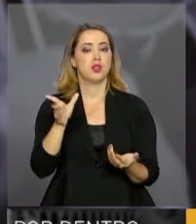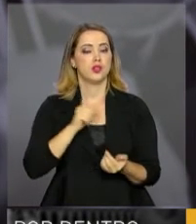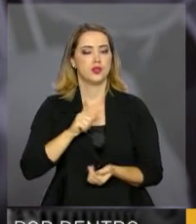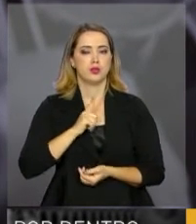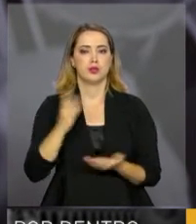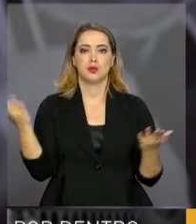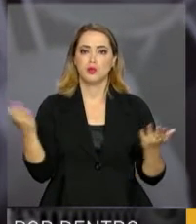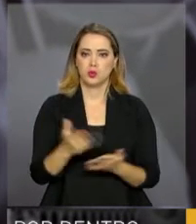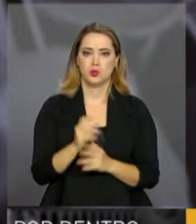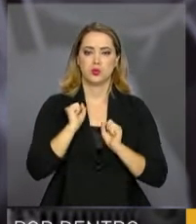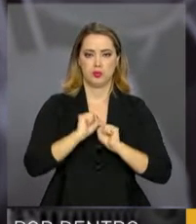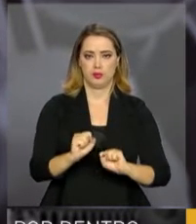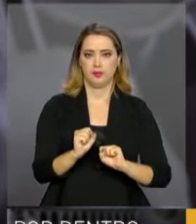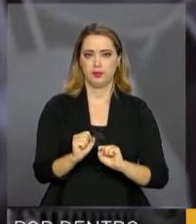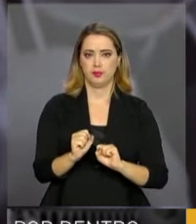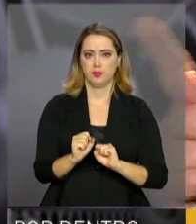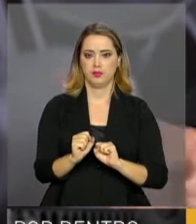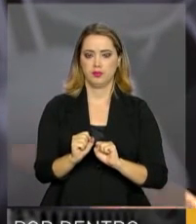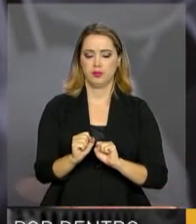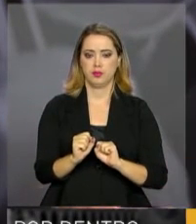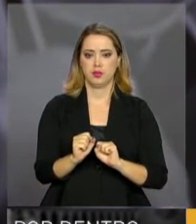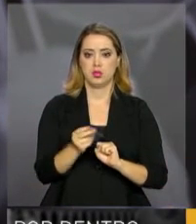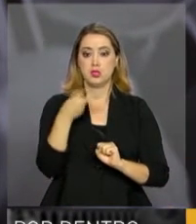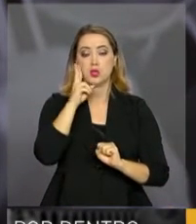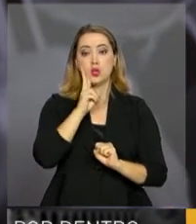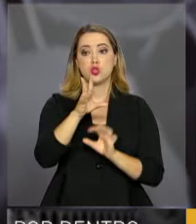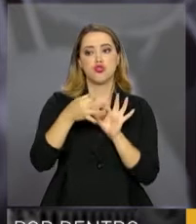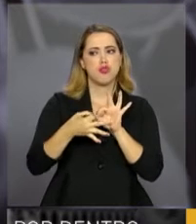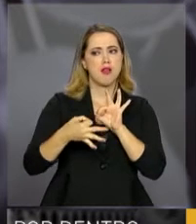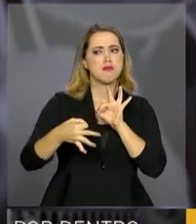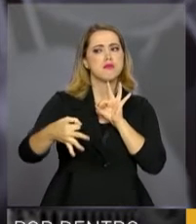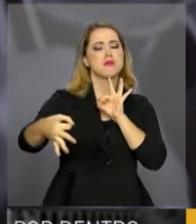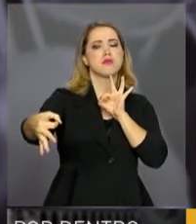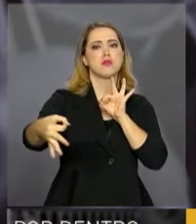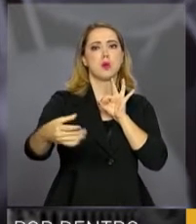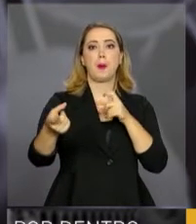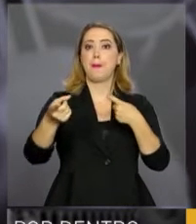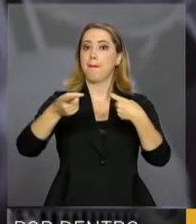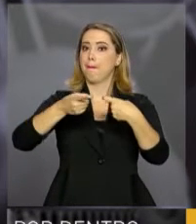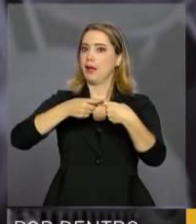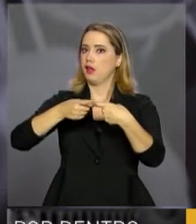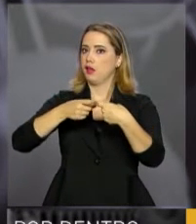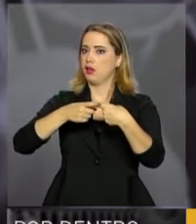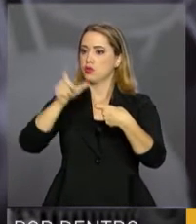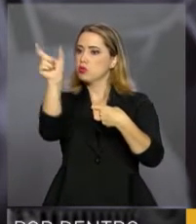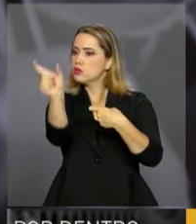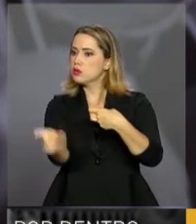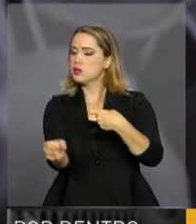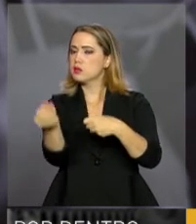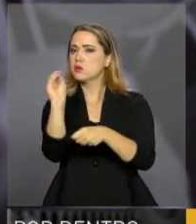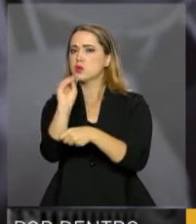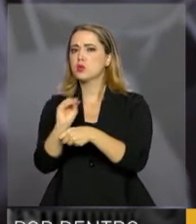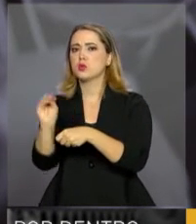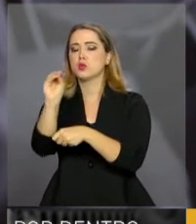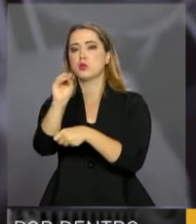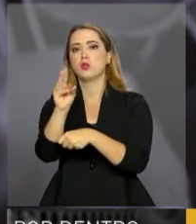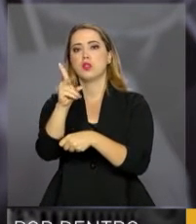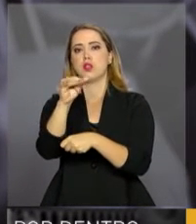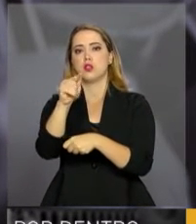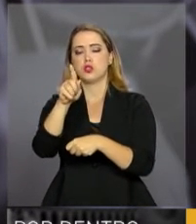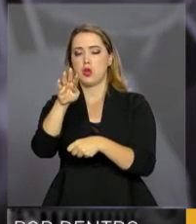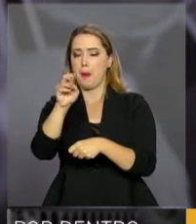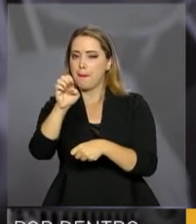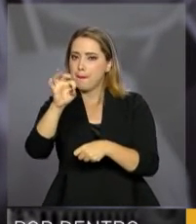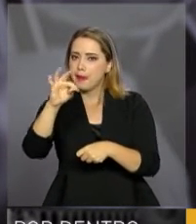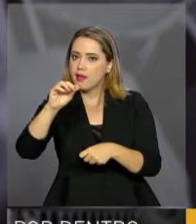hoje condições de remotamente os médicos e pacientes de diabetes, eles estarem